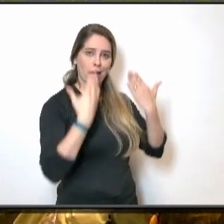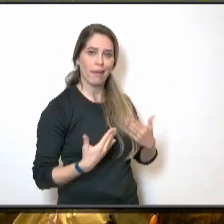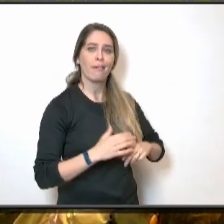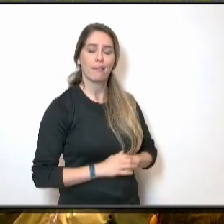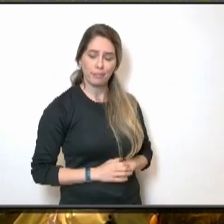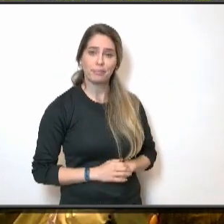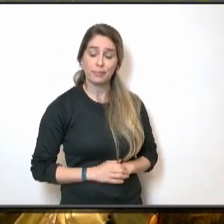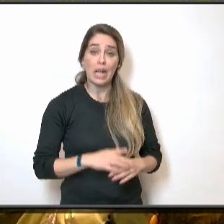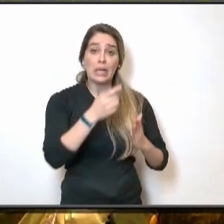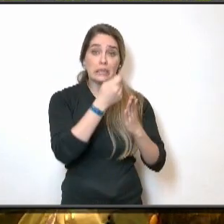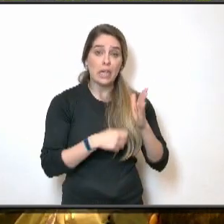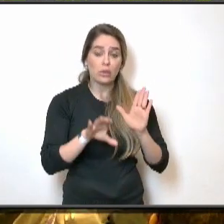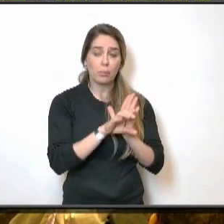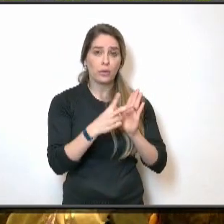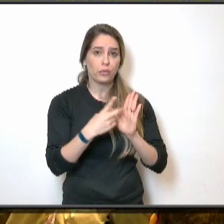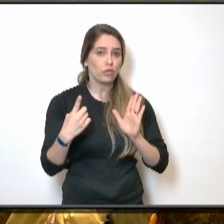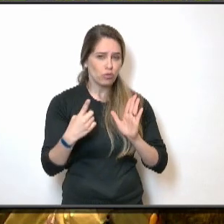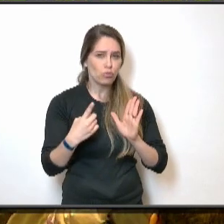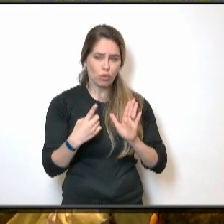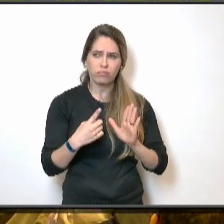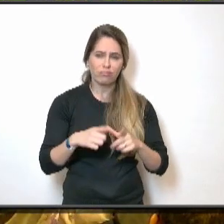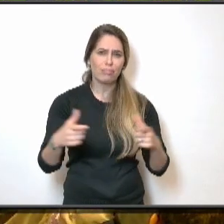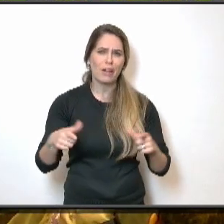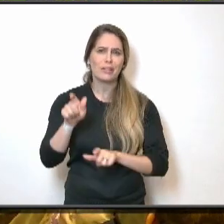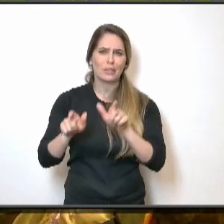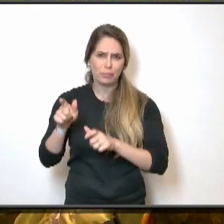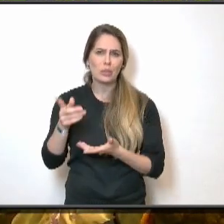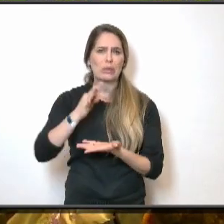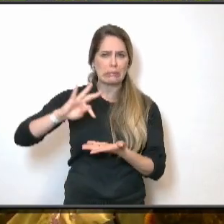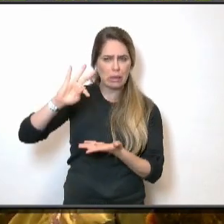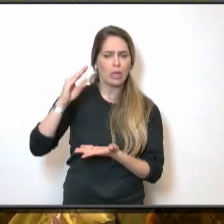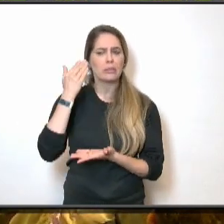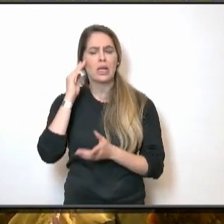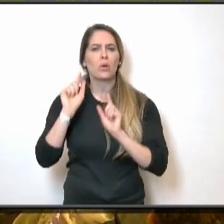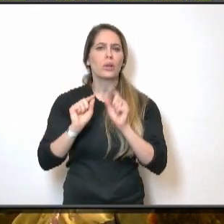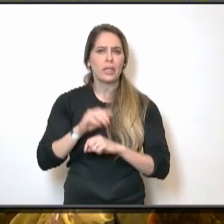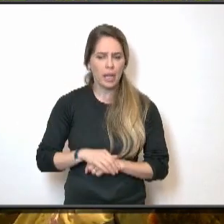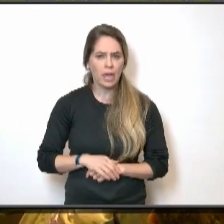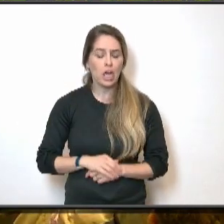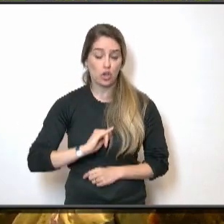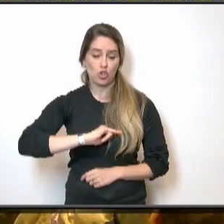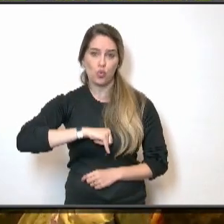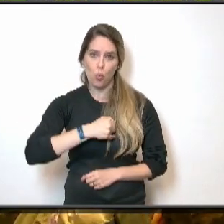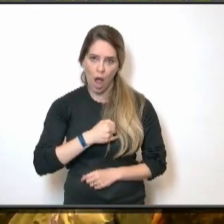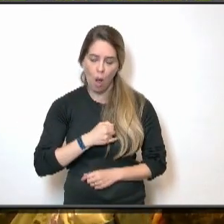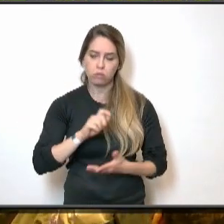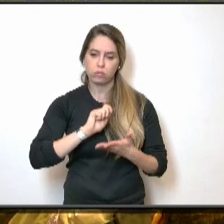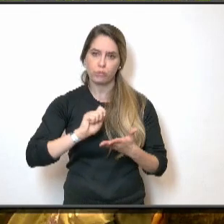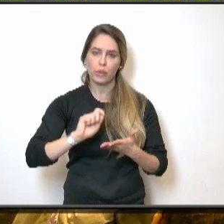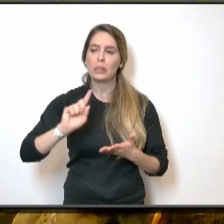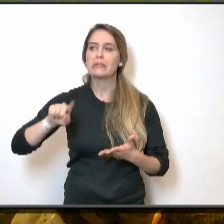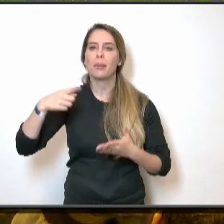a maioria dos estudiosos entendem que é um capítulo que foi anexado por João posteriormente. Provavelmente